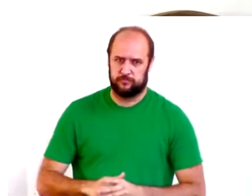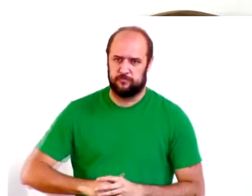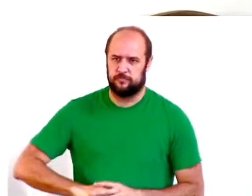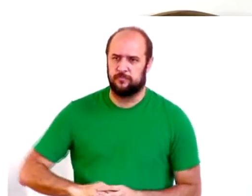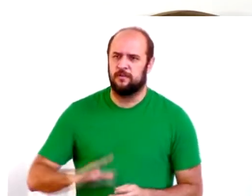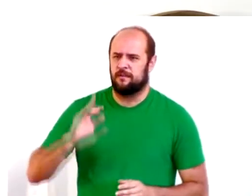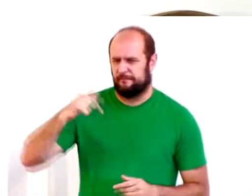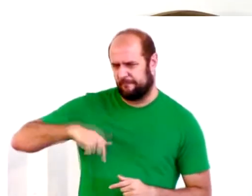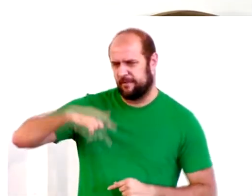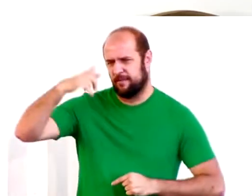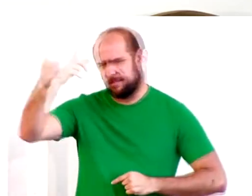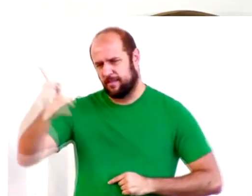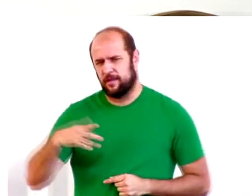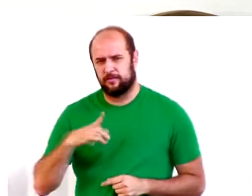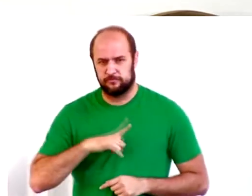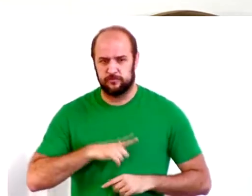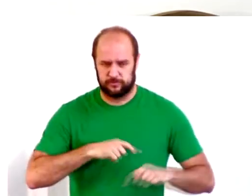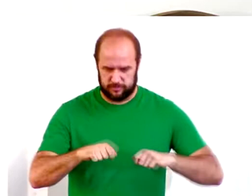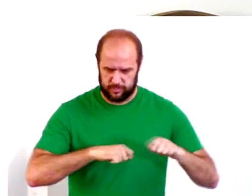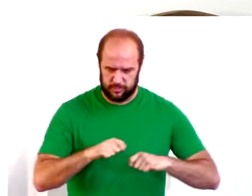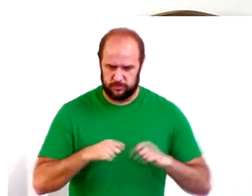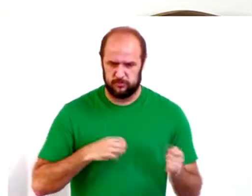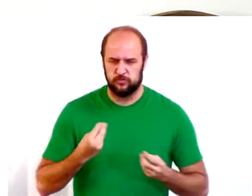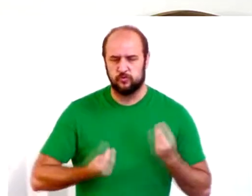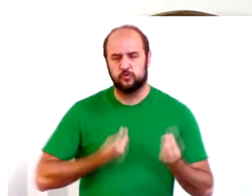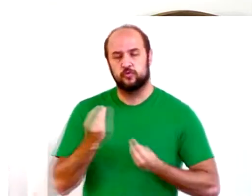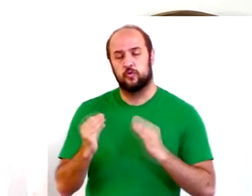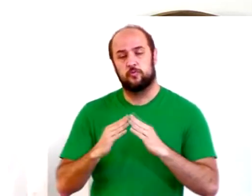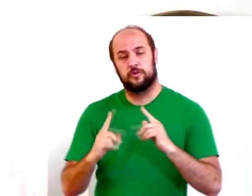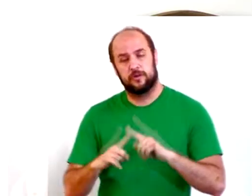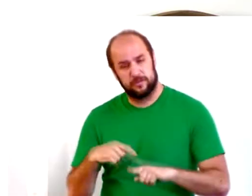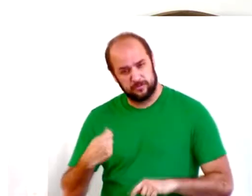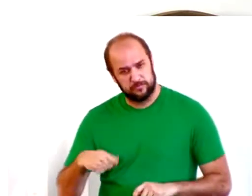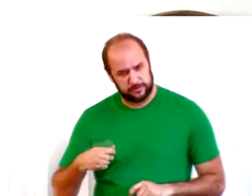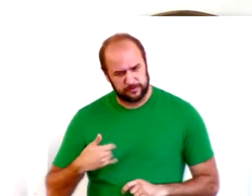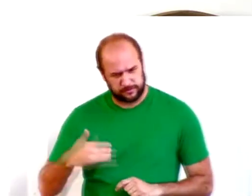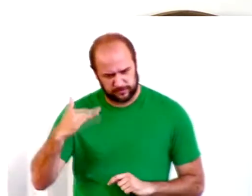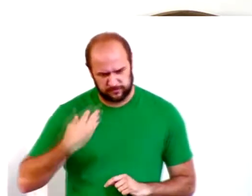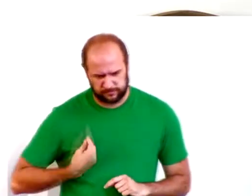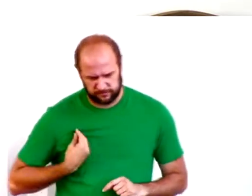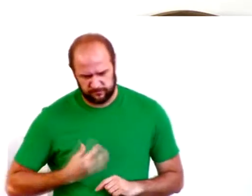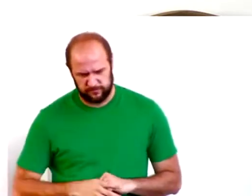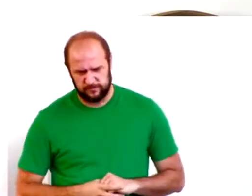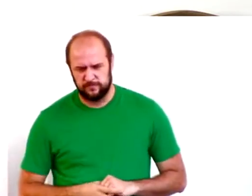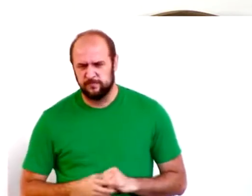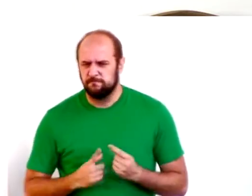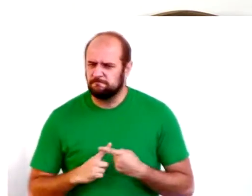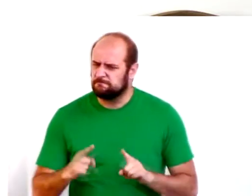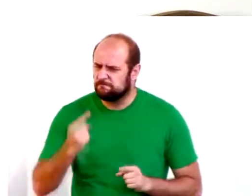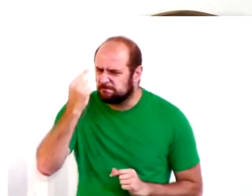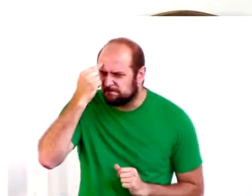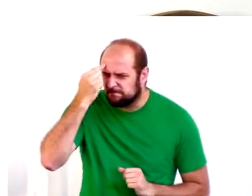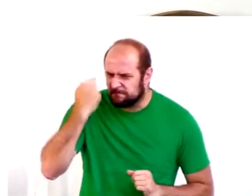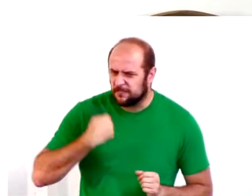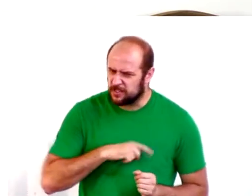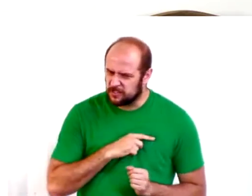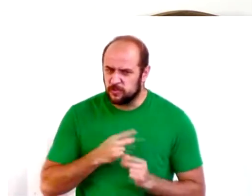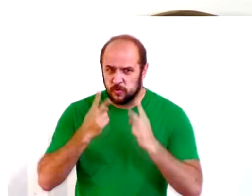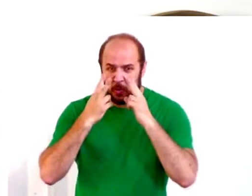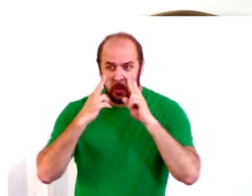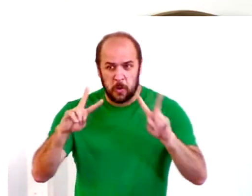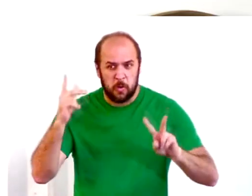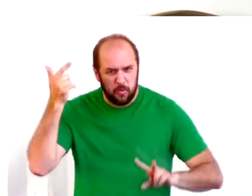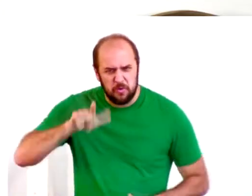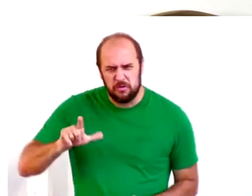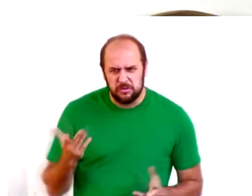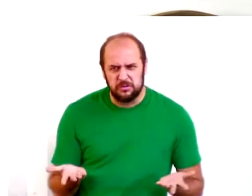a passagem de Atos, né, a instrução de como a igreja deveria ser. Será que a gente tem conseguido dar este testemunho?